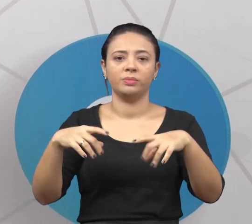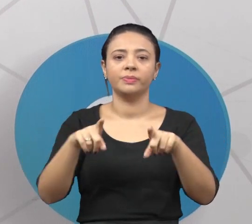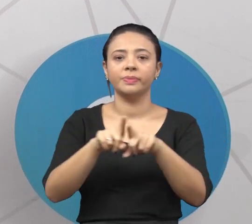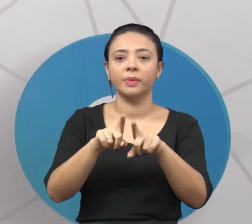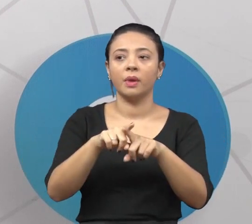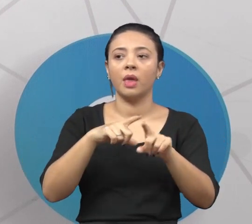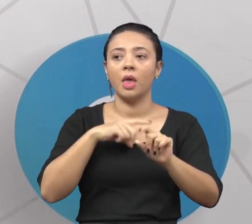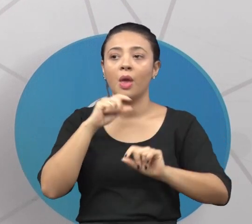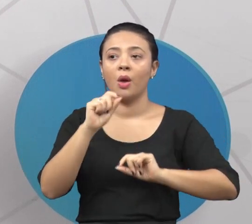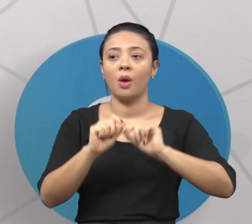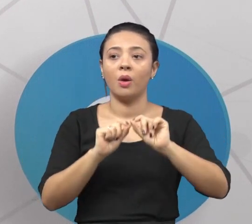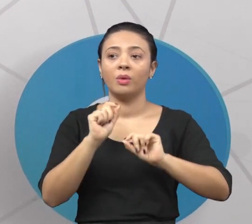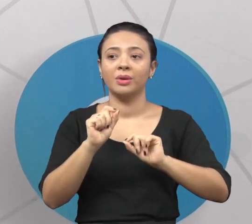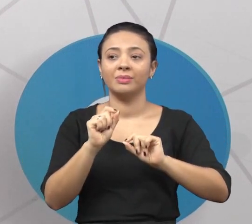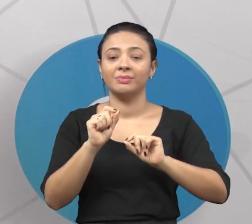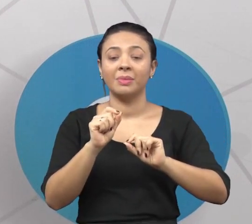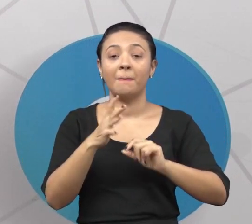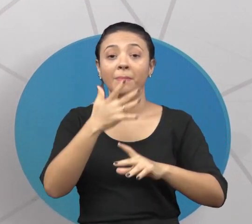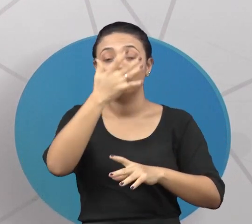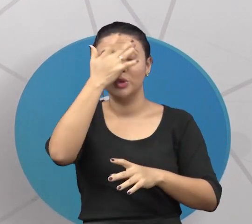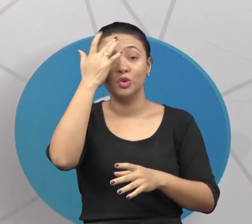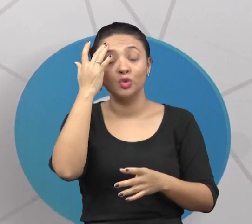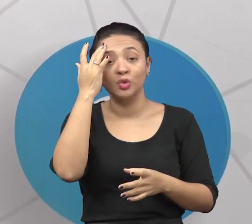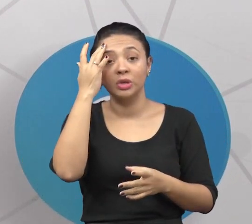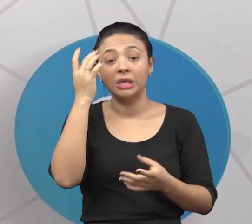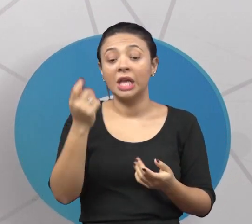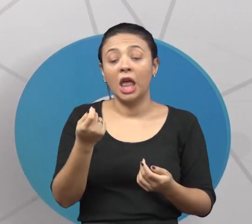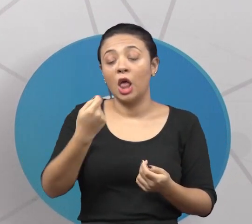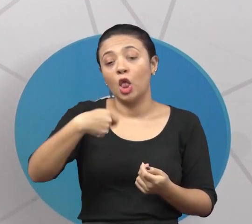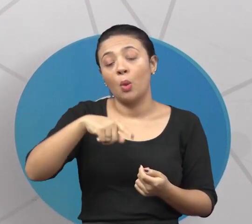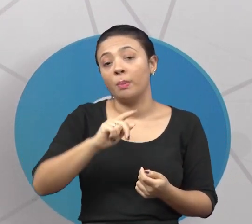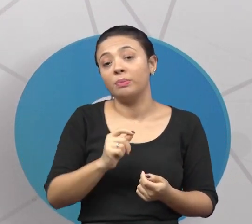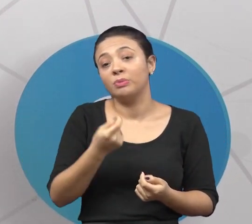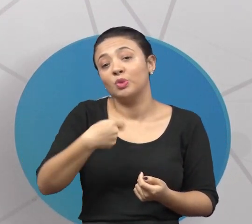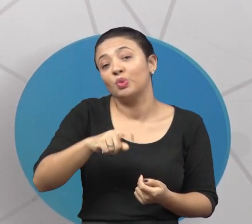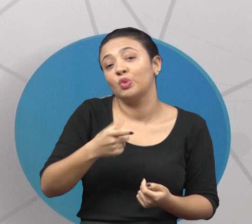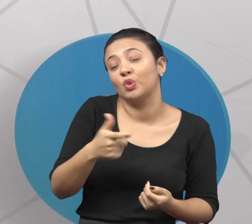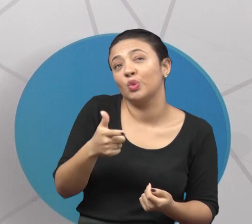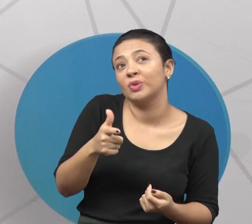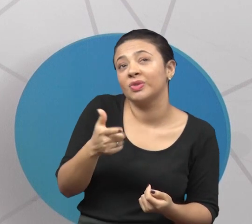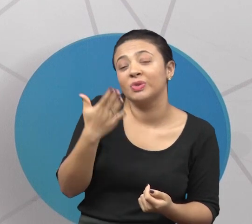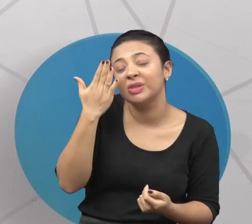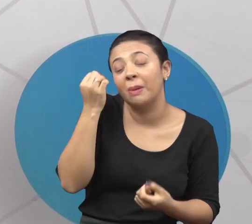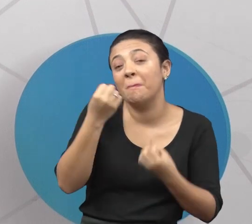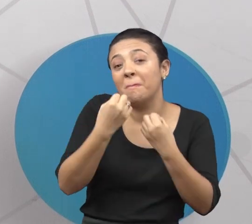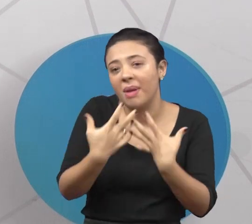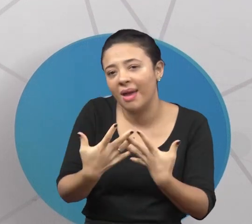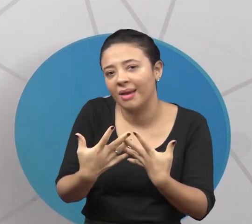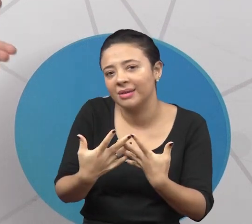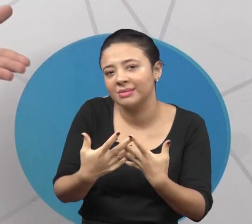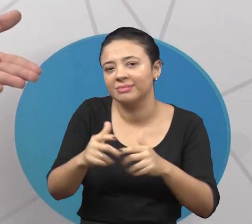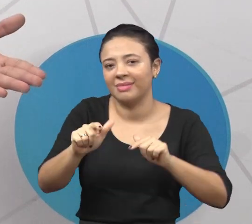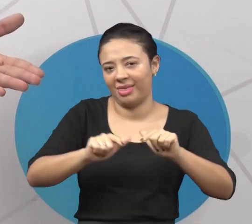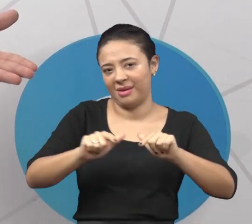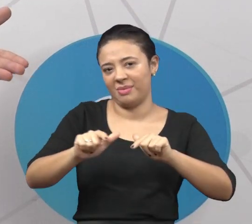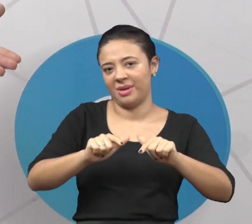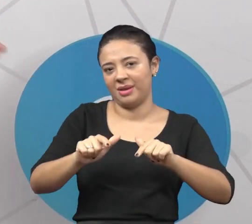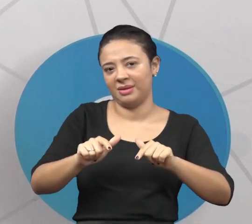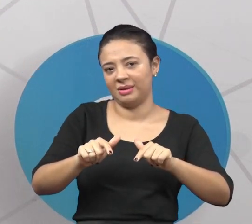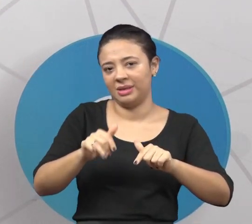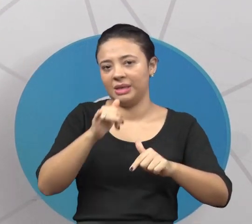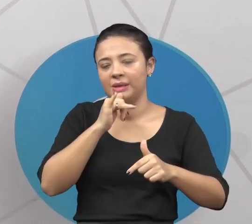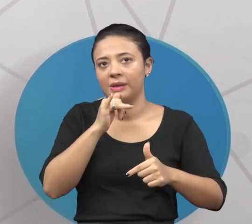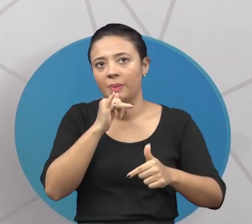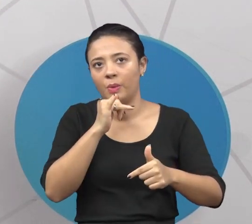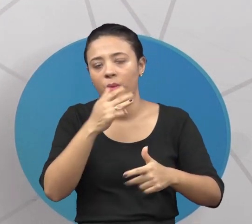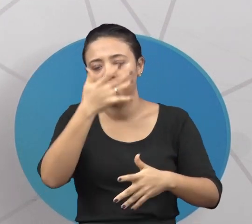obra desqualificada. Você não precisa pagar altos valores aos trabalhadores, tá? Por exemplo, para cortar cana, tá?